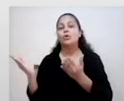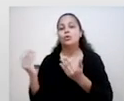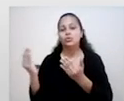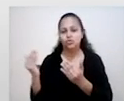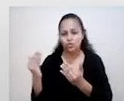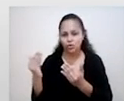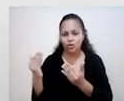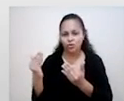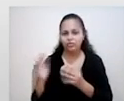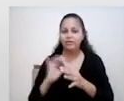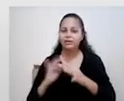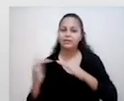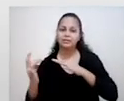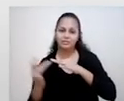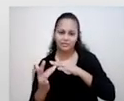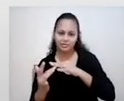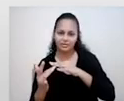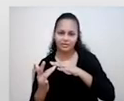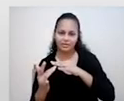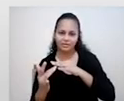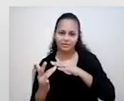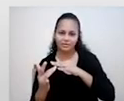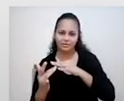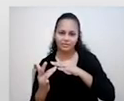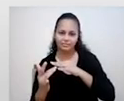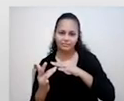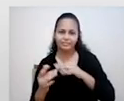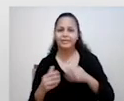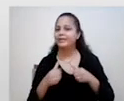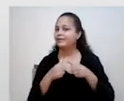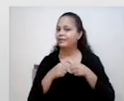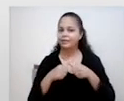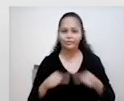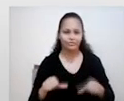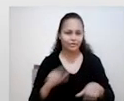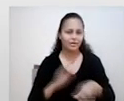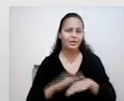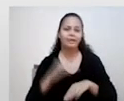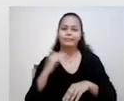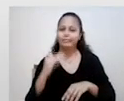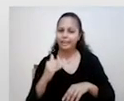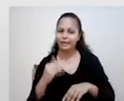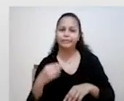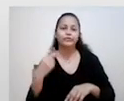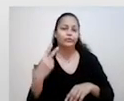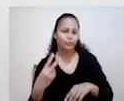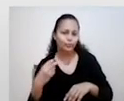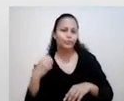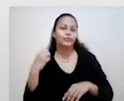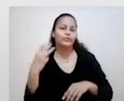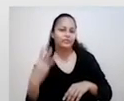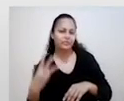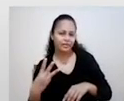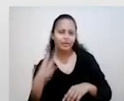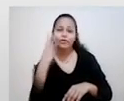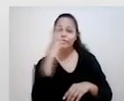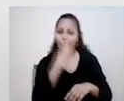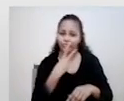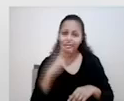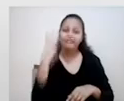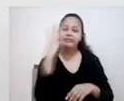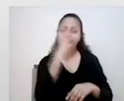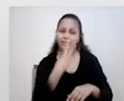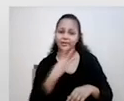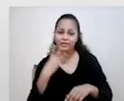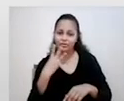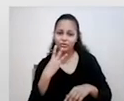redes sociais, deve garantir que não fique mais de 2 ou 3 horas com seu aparelho eletrônico, para que não